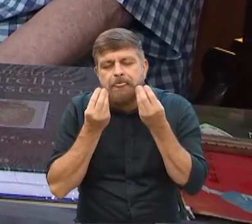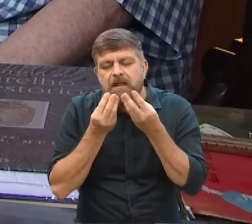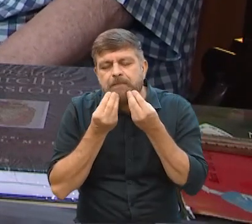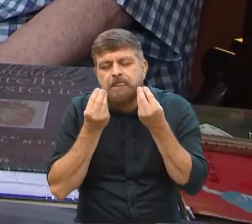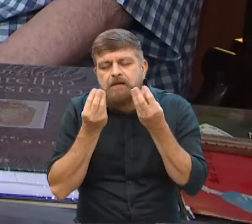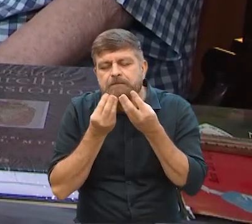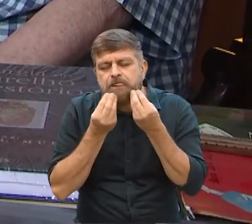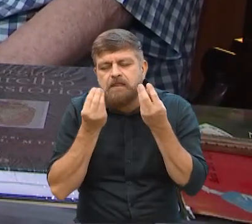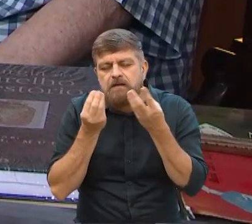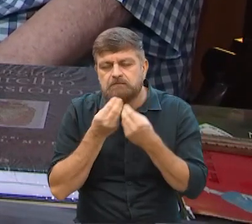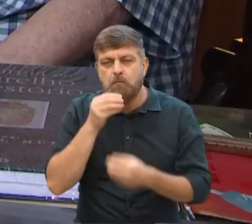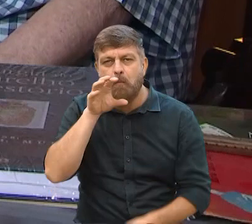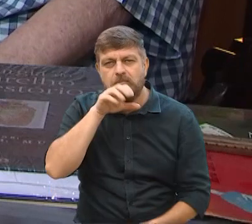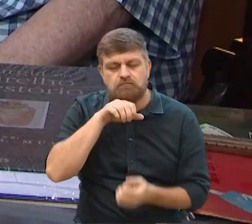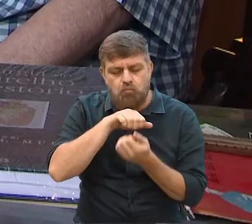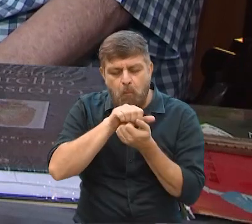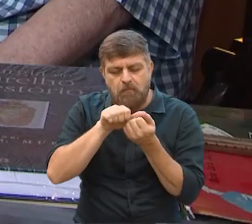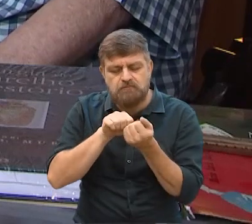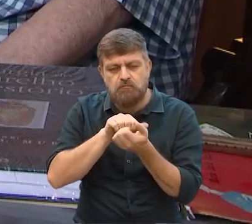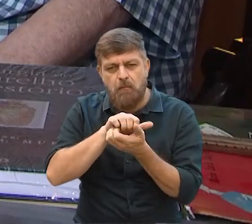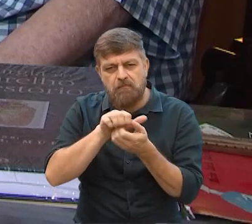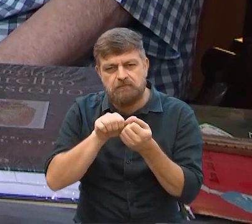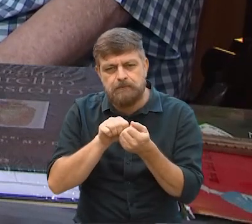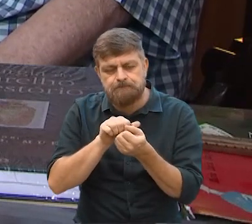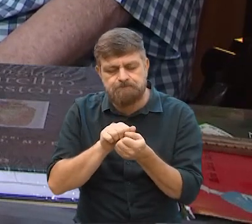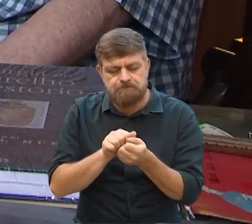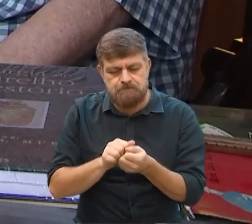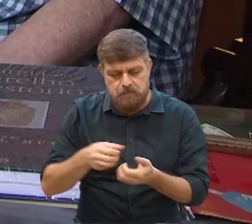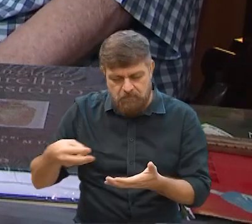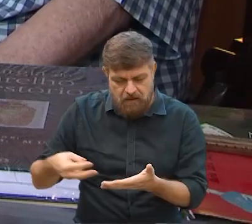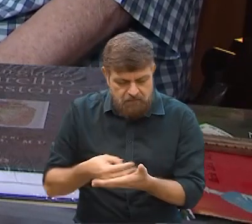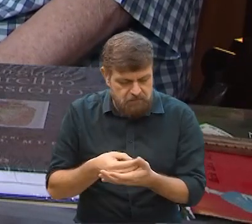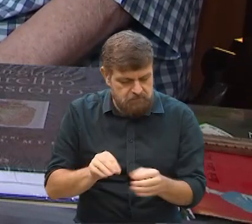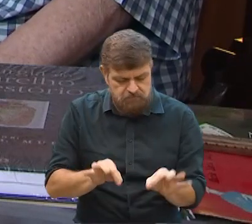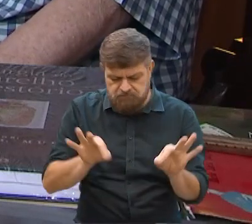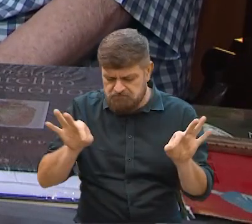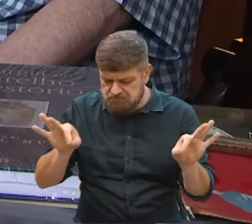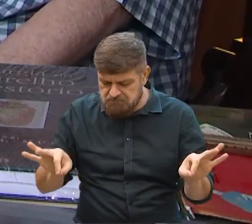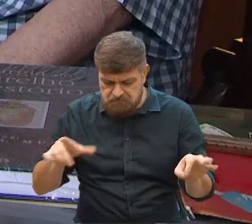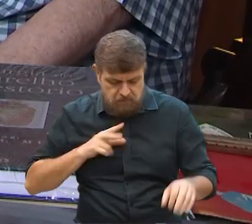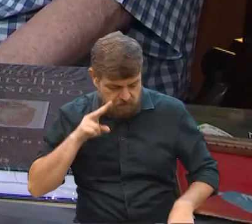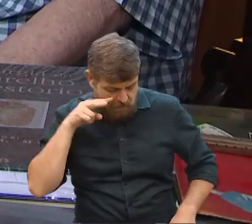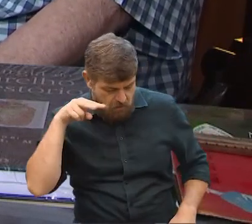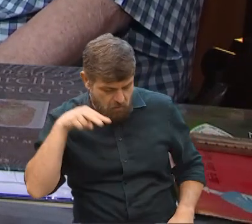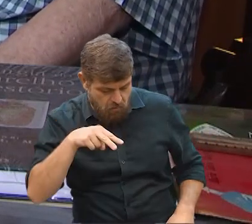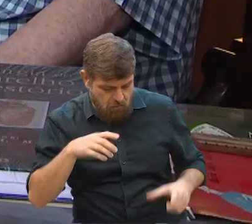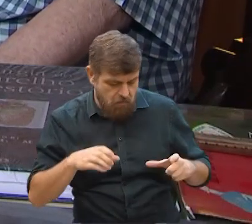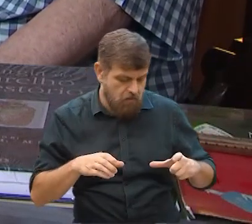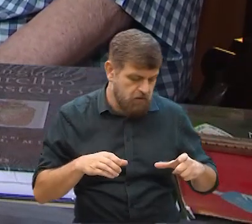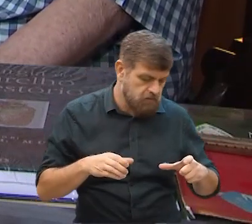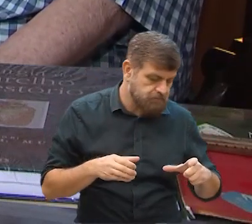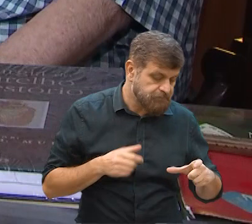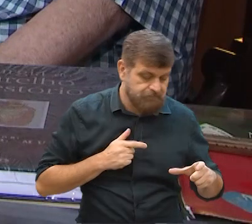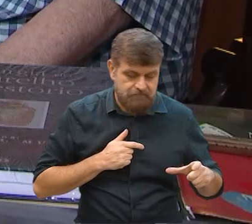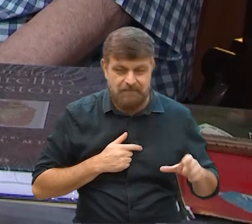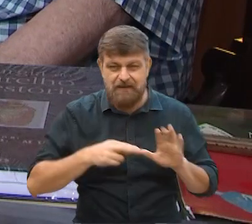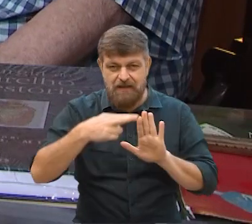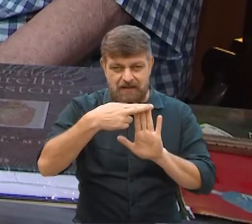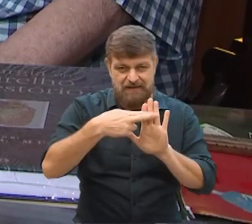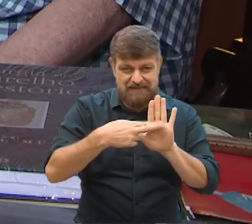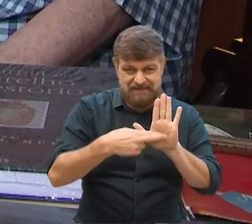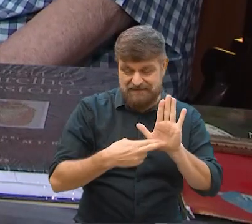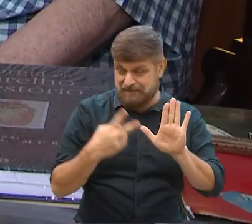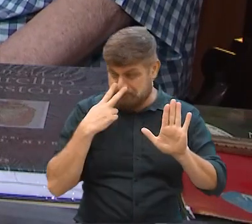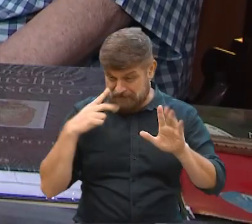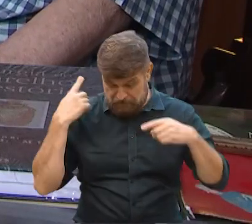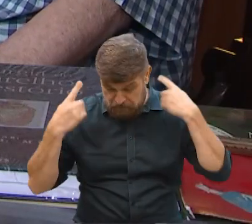na mastigação, deixar o talher de lado, olhar o alimento. Parece uma regra para muita gente